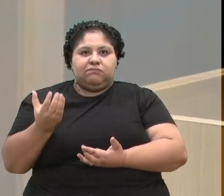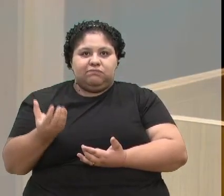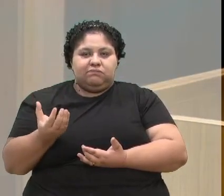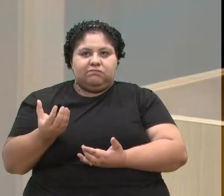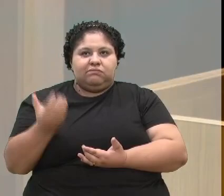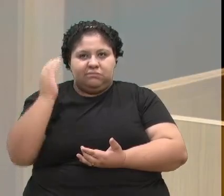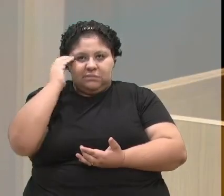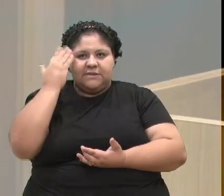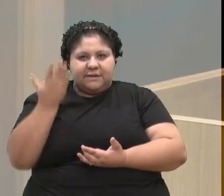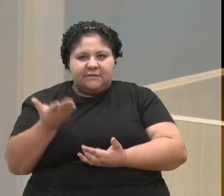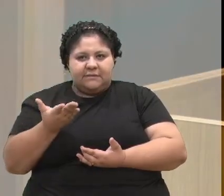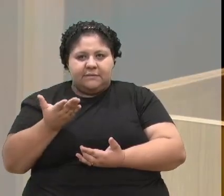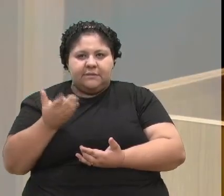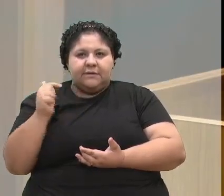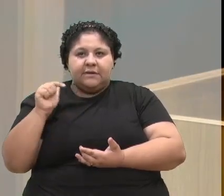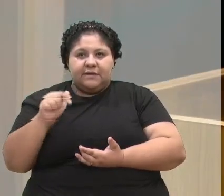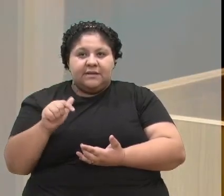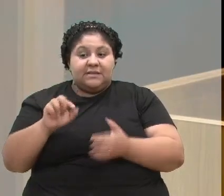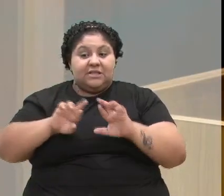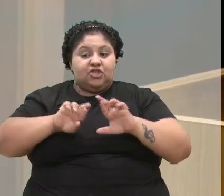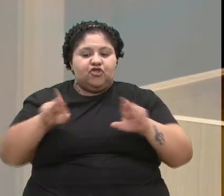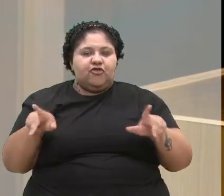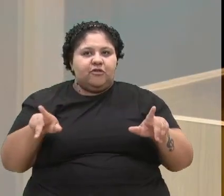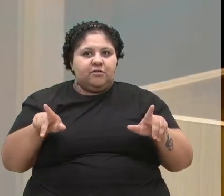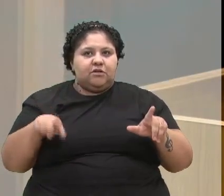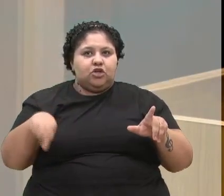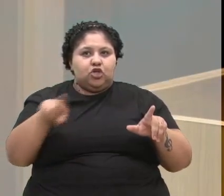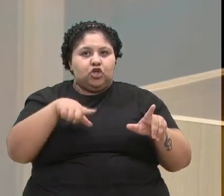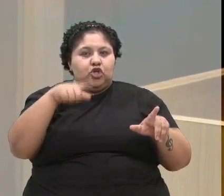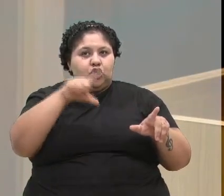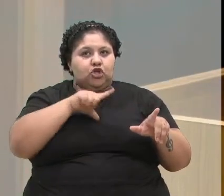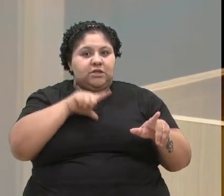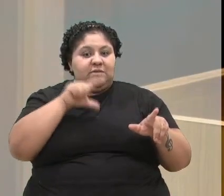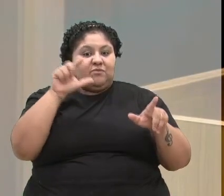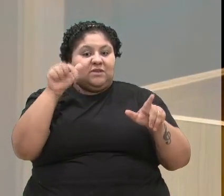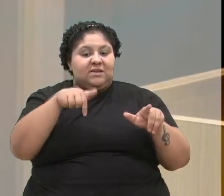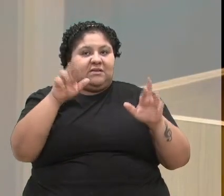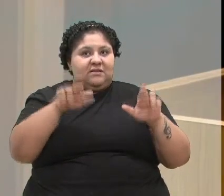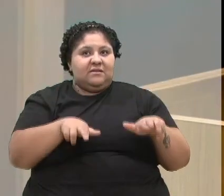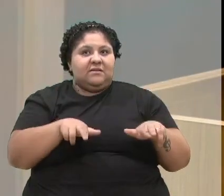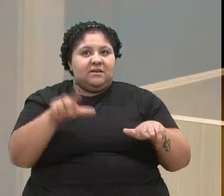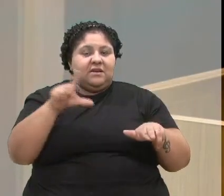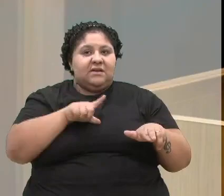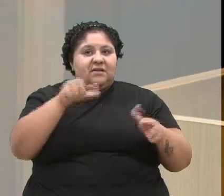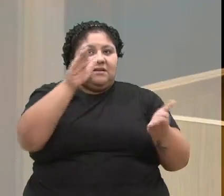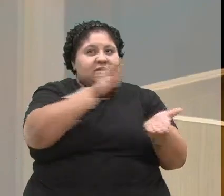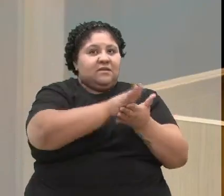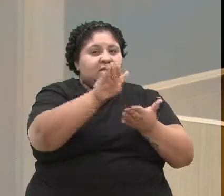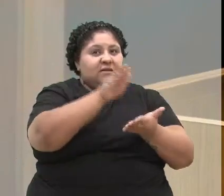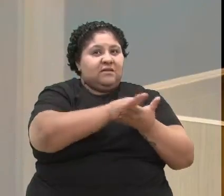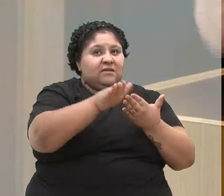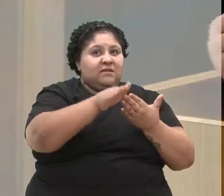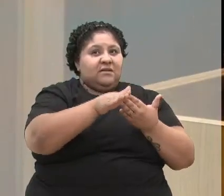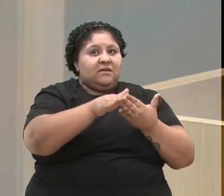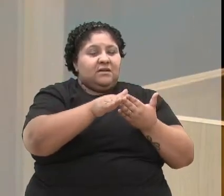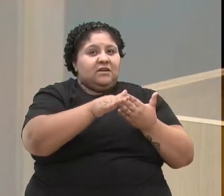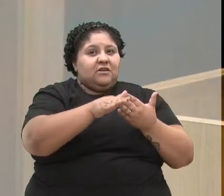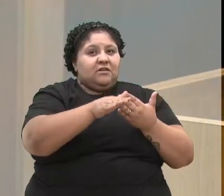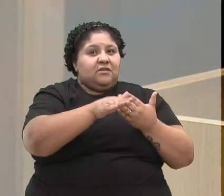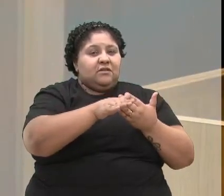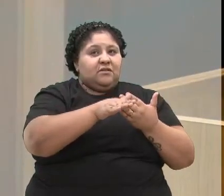Entende? Então, essa é a diferença que nós temos na nossa região. Nós temos uma produção muito maior de outras